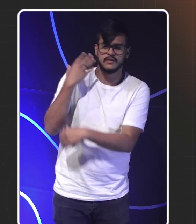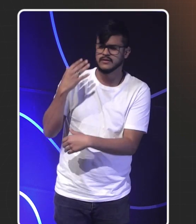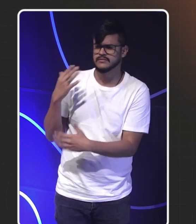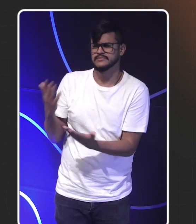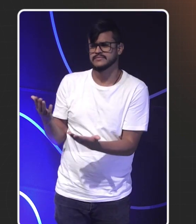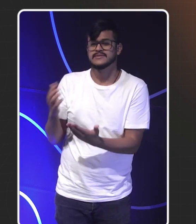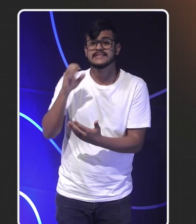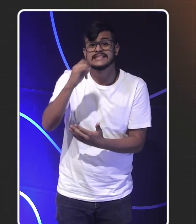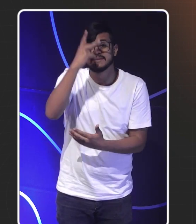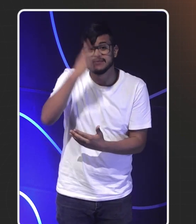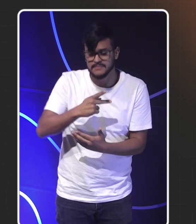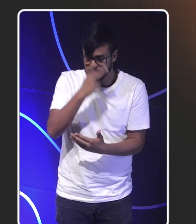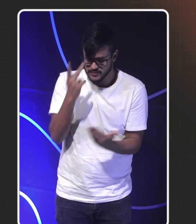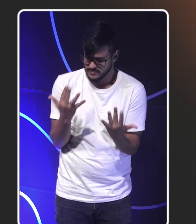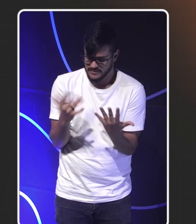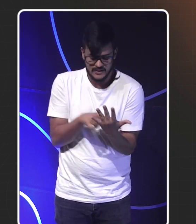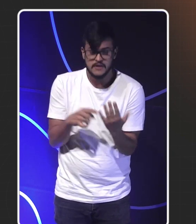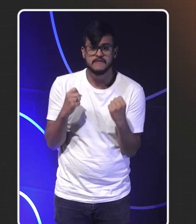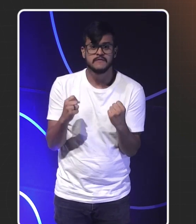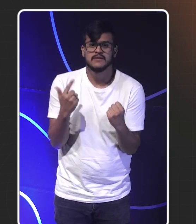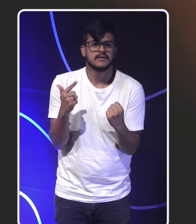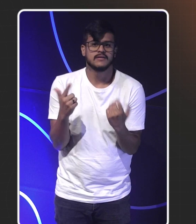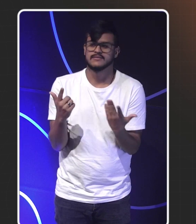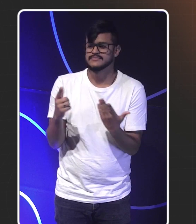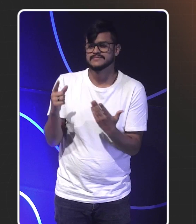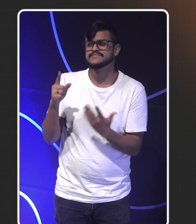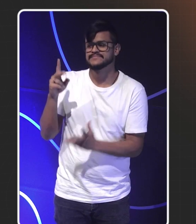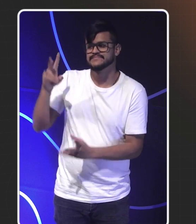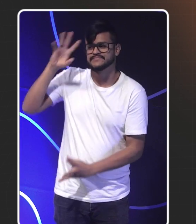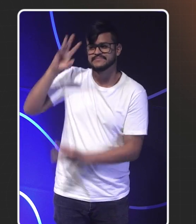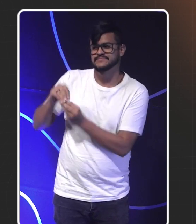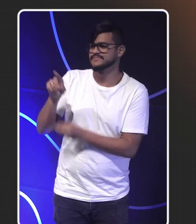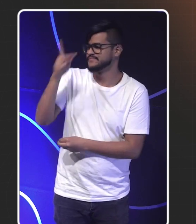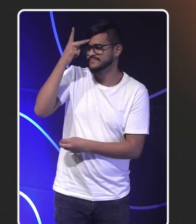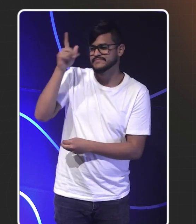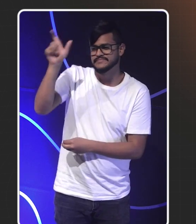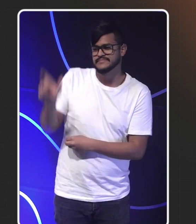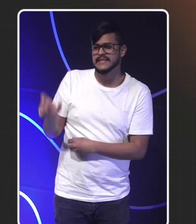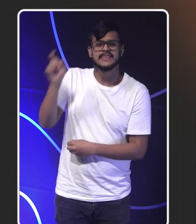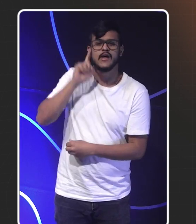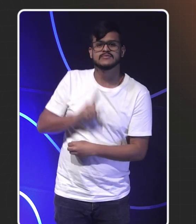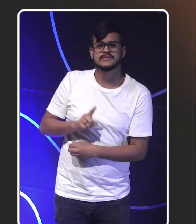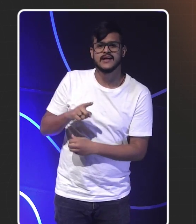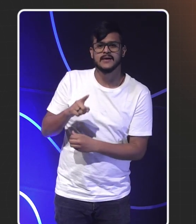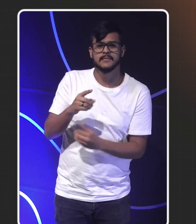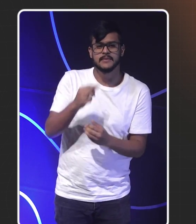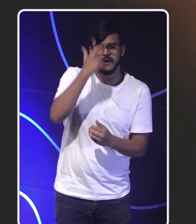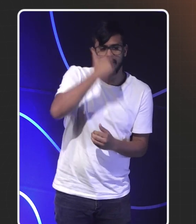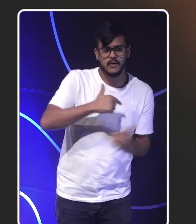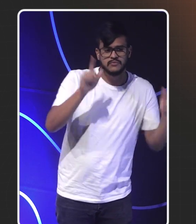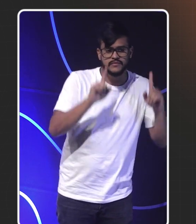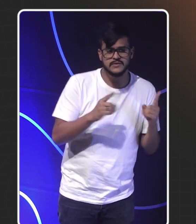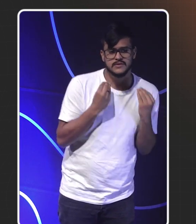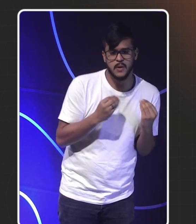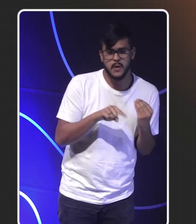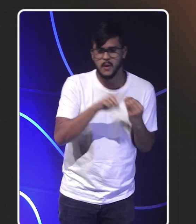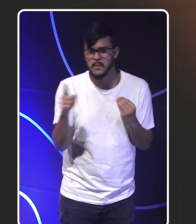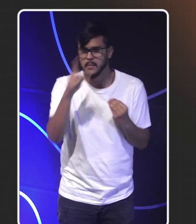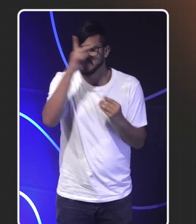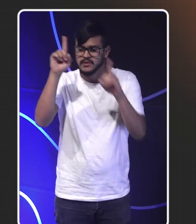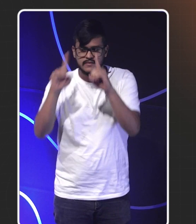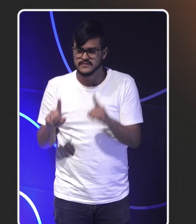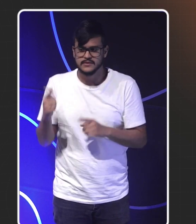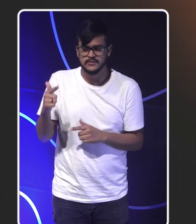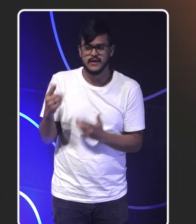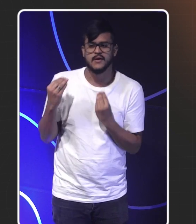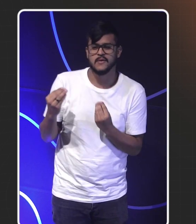você e claramente ele não sabe diferenciar a força que uma pessoa que não tem nenhuma deficiência tem e a que tem. Então você vê